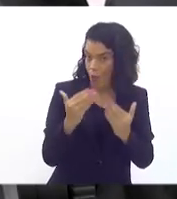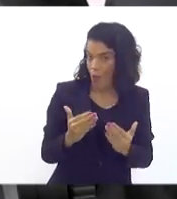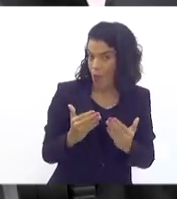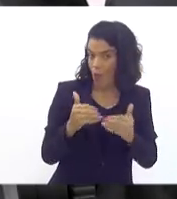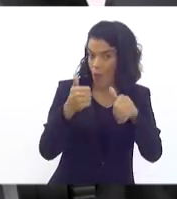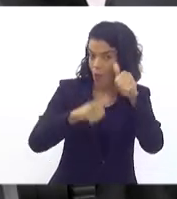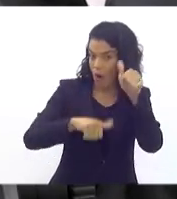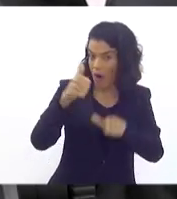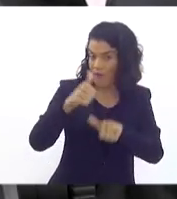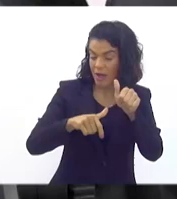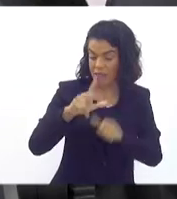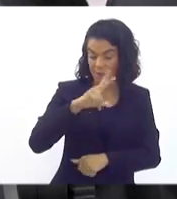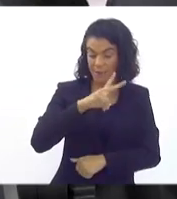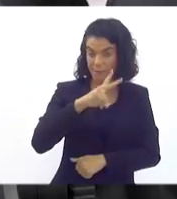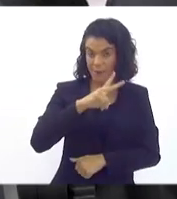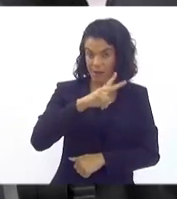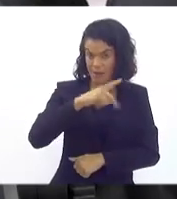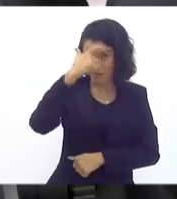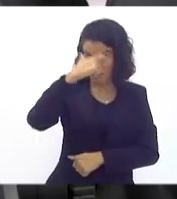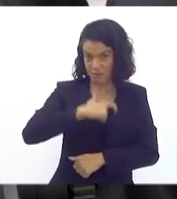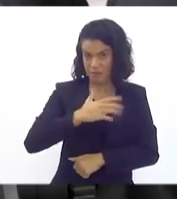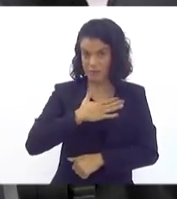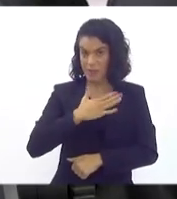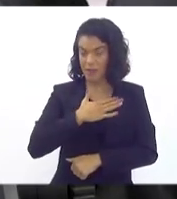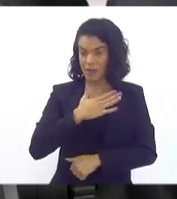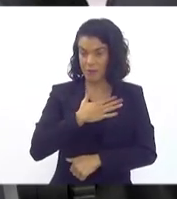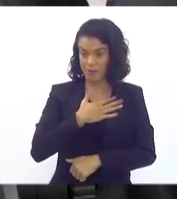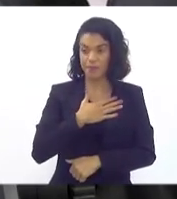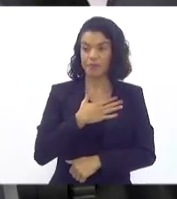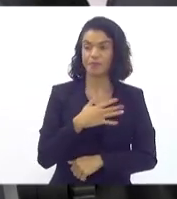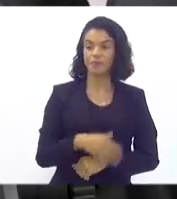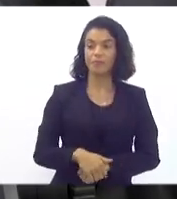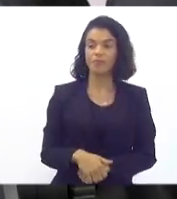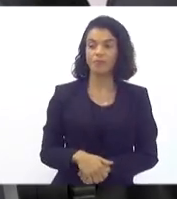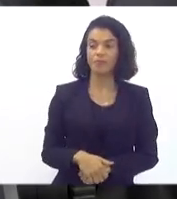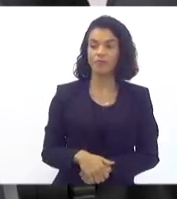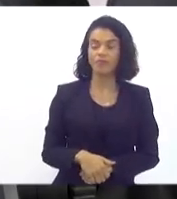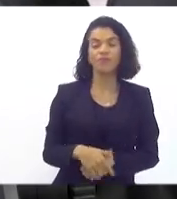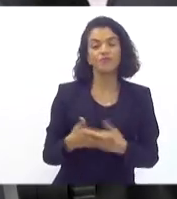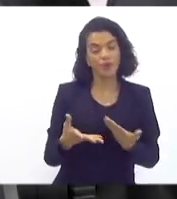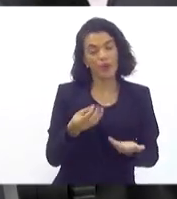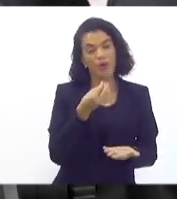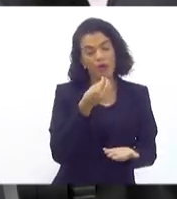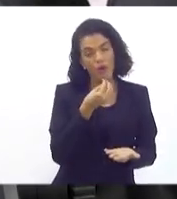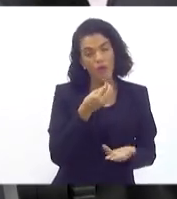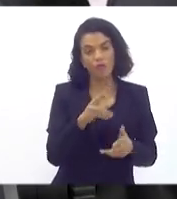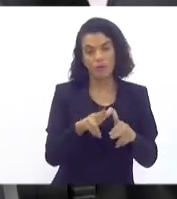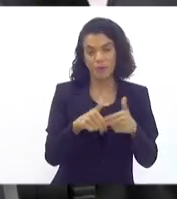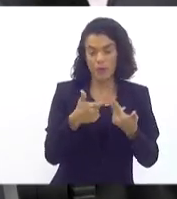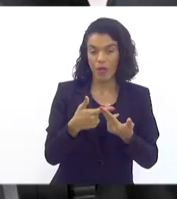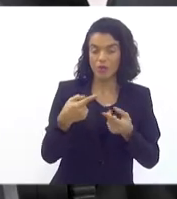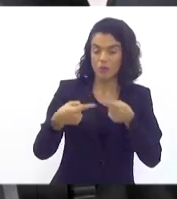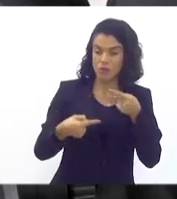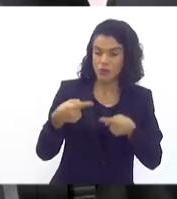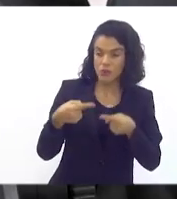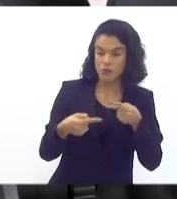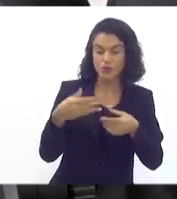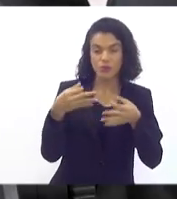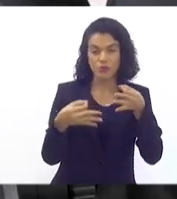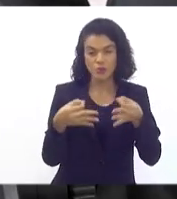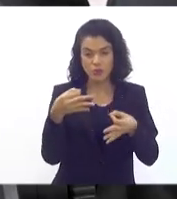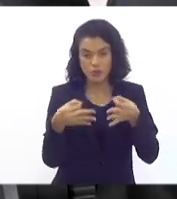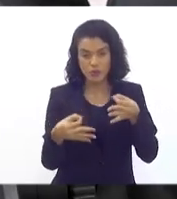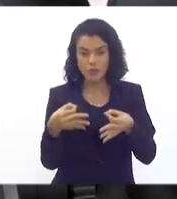de caráter pessoal dos trabalhos das avaliações que a gente tem visto exatamente por causa dessa uma discussão jurídica